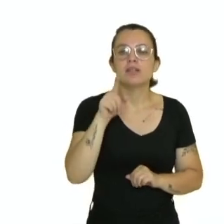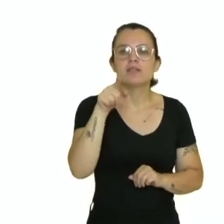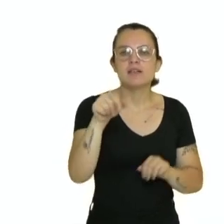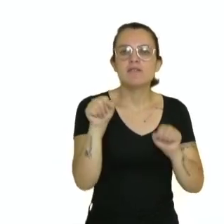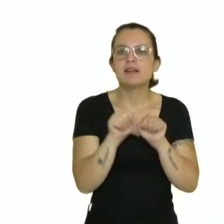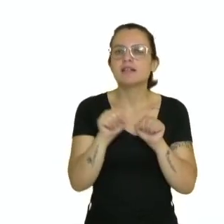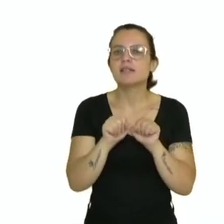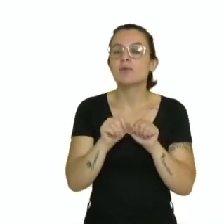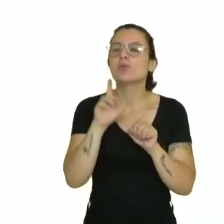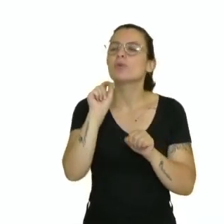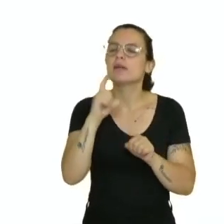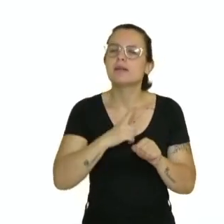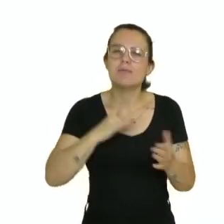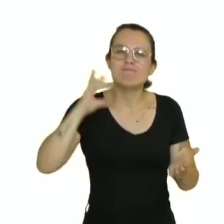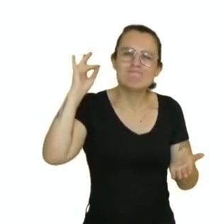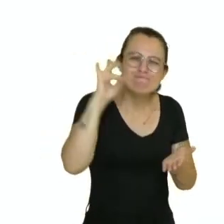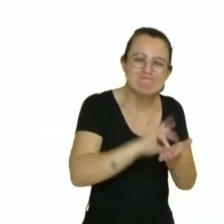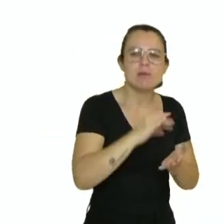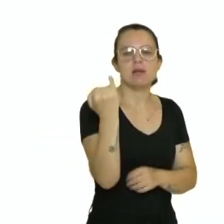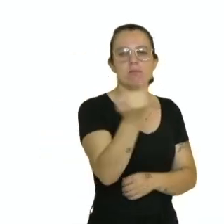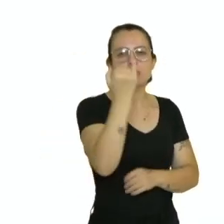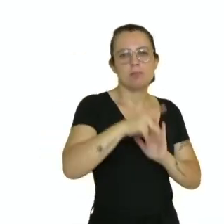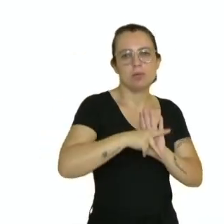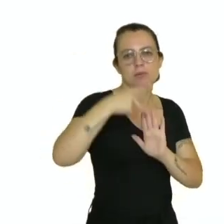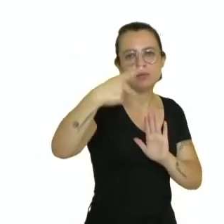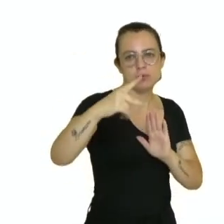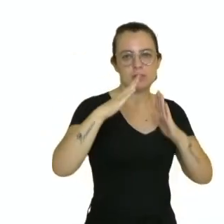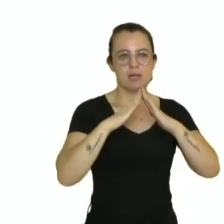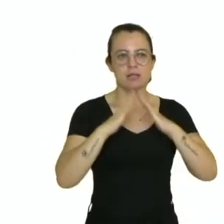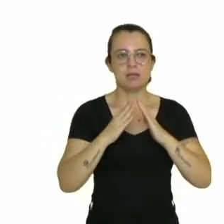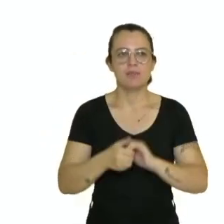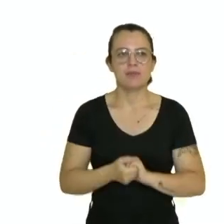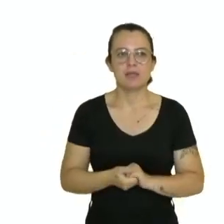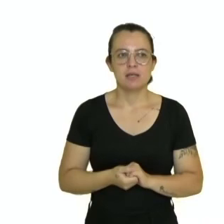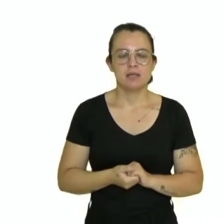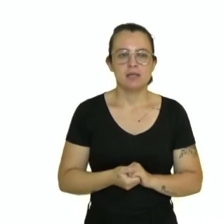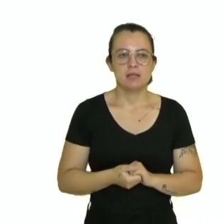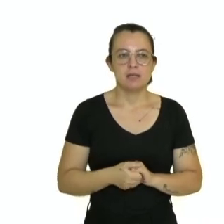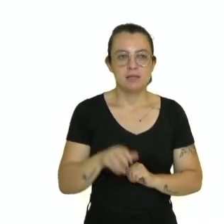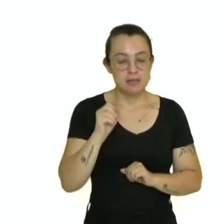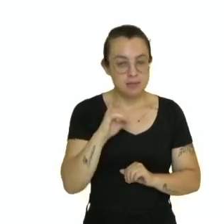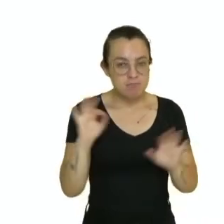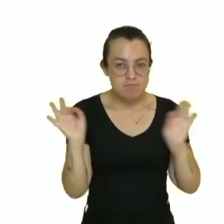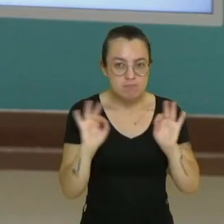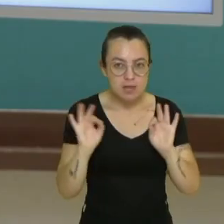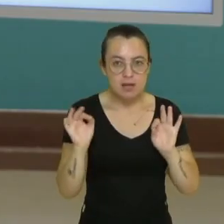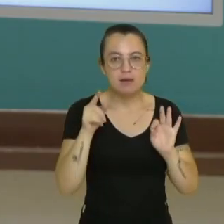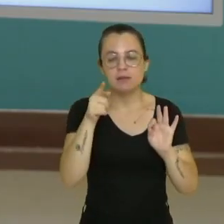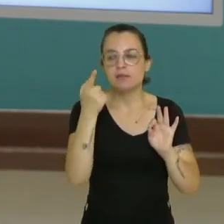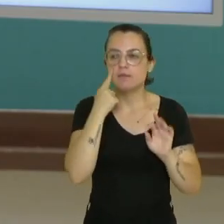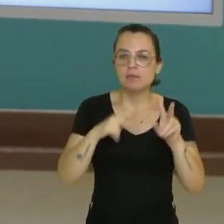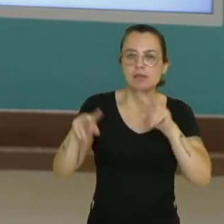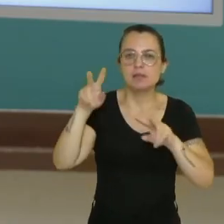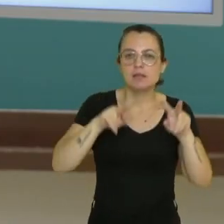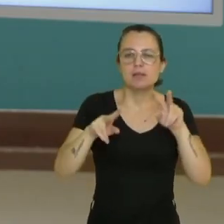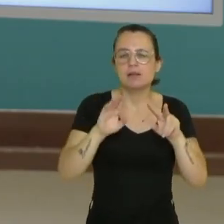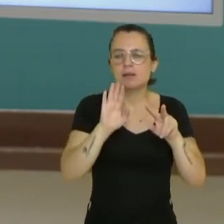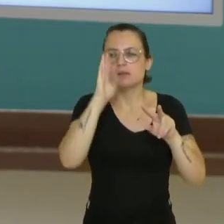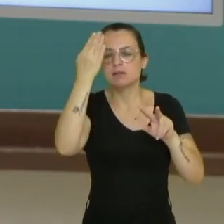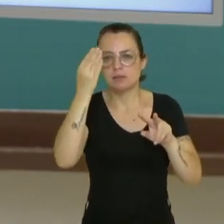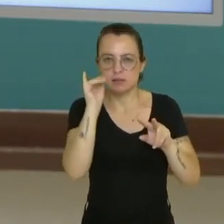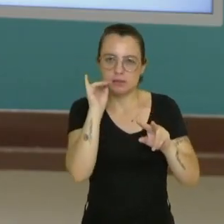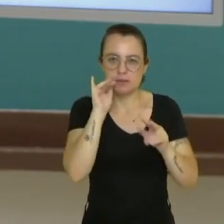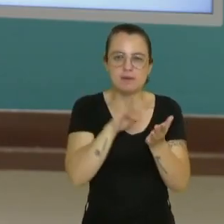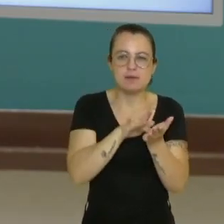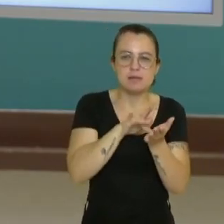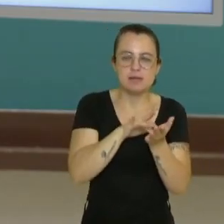quais são realmente essenciais na sua casa. Caso não seja possível, tenta ver valores fictícios,